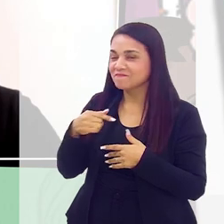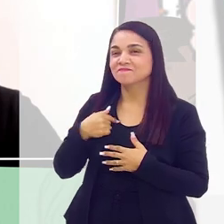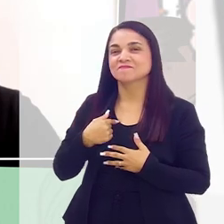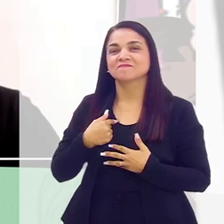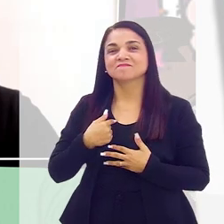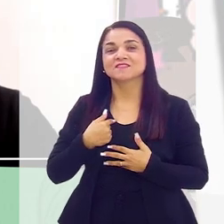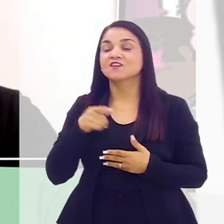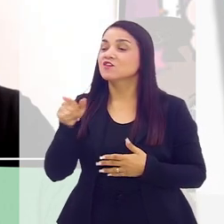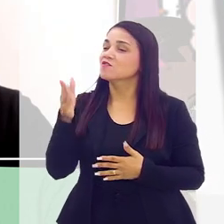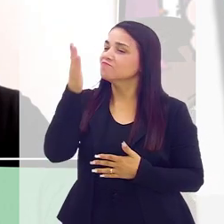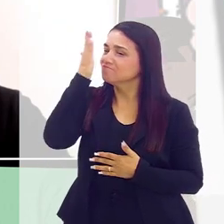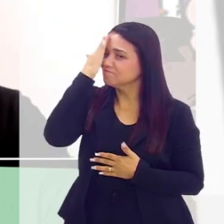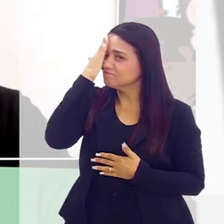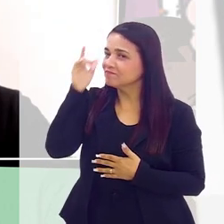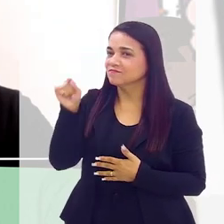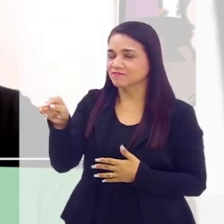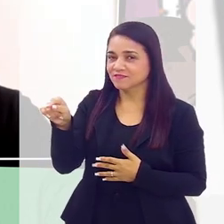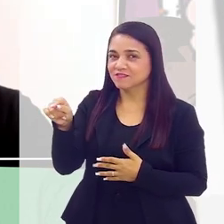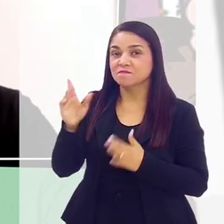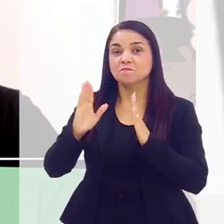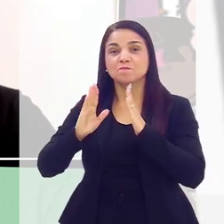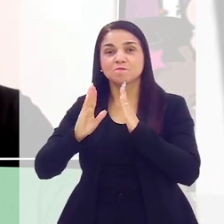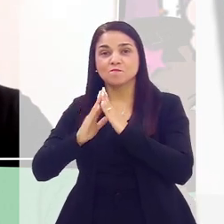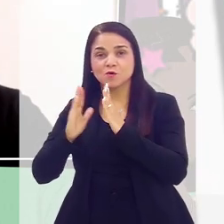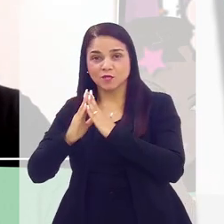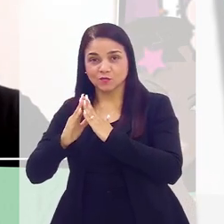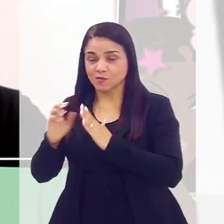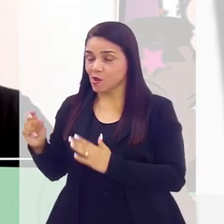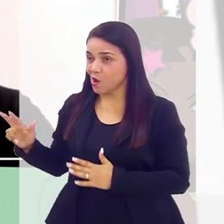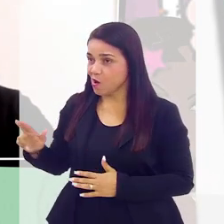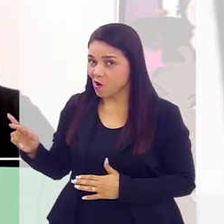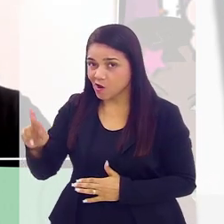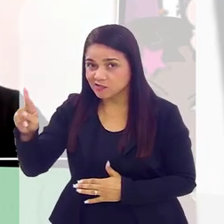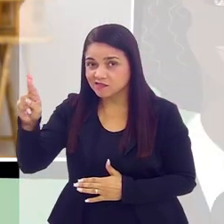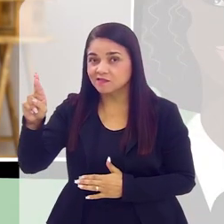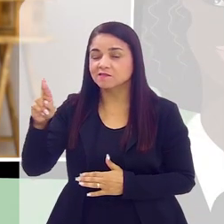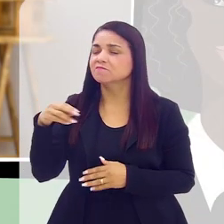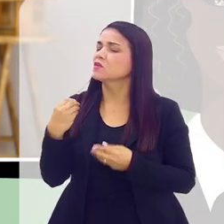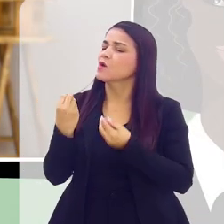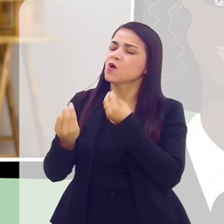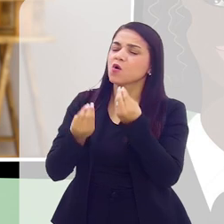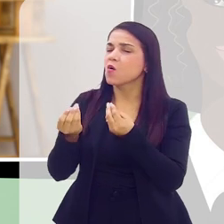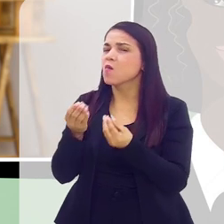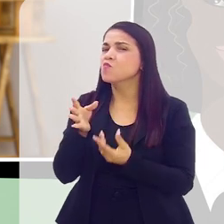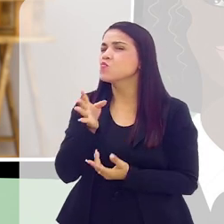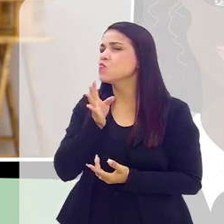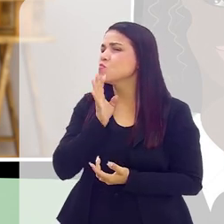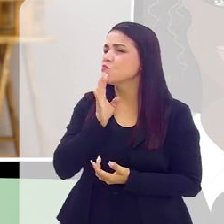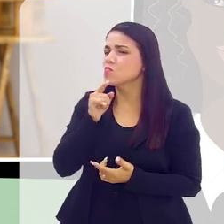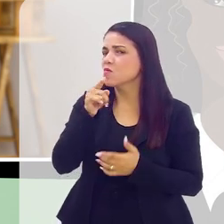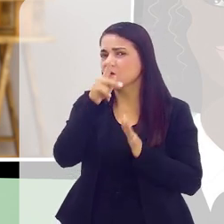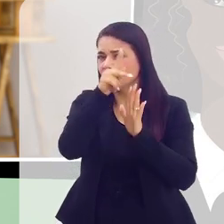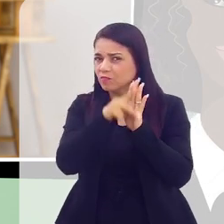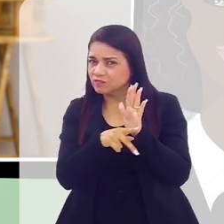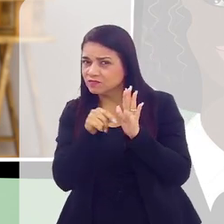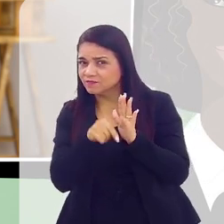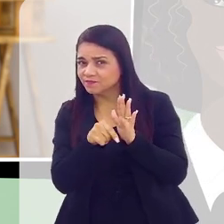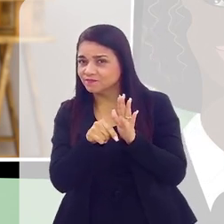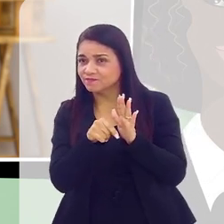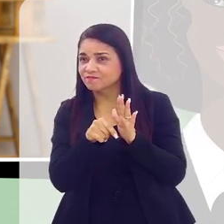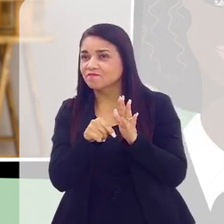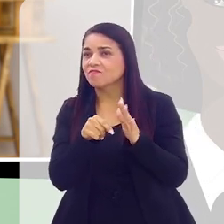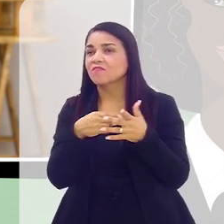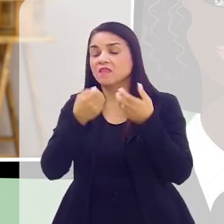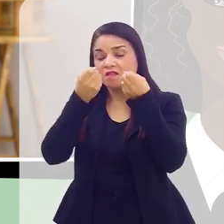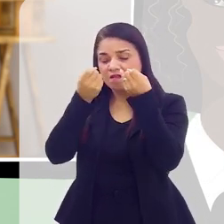vez. Aí eu gostaria de saber de você, moradora da Rocinha, como que tomou o conhecimento do